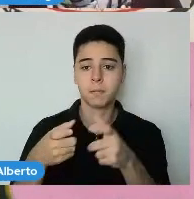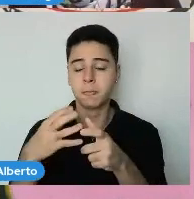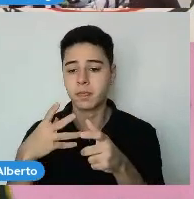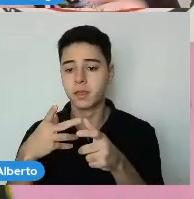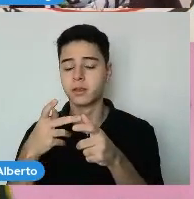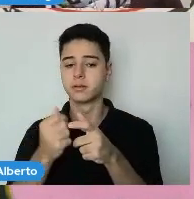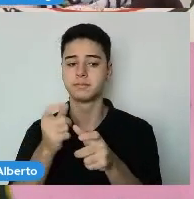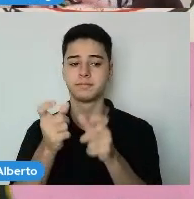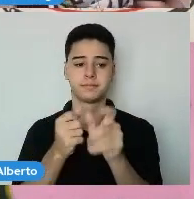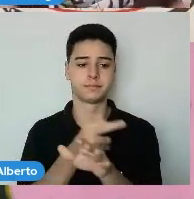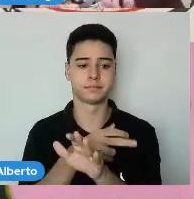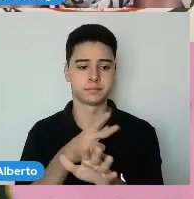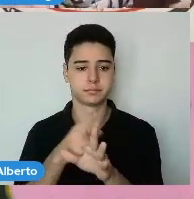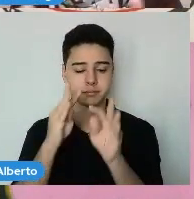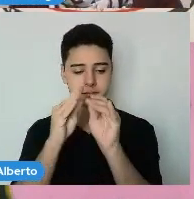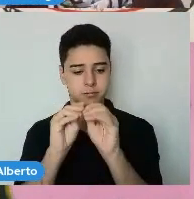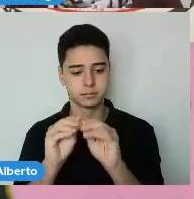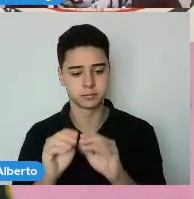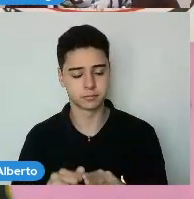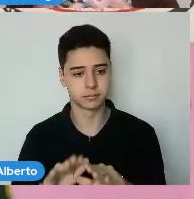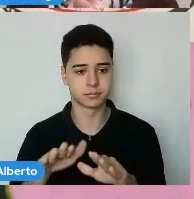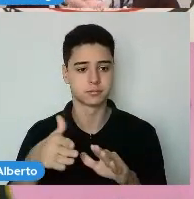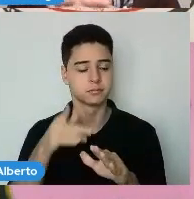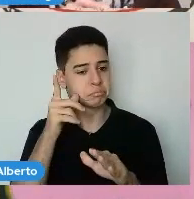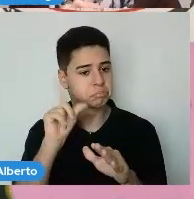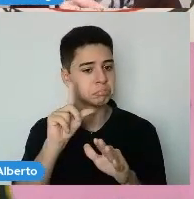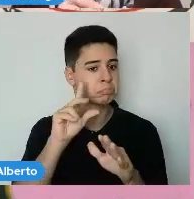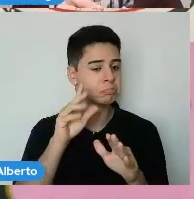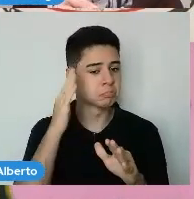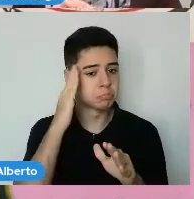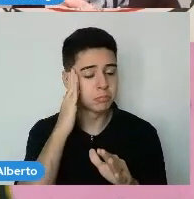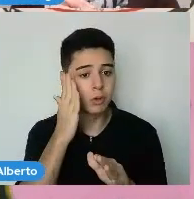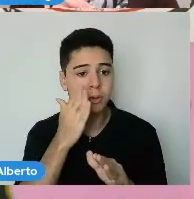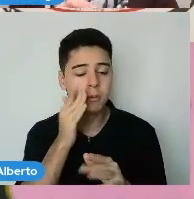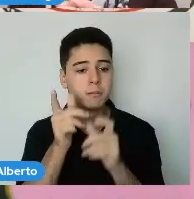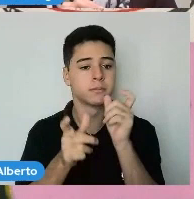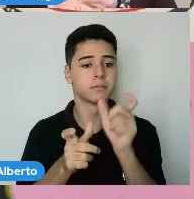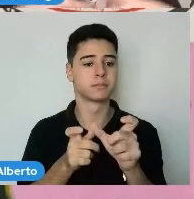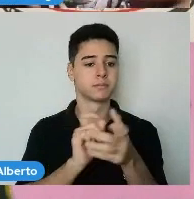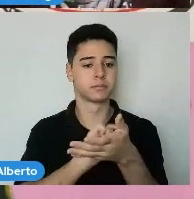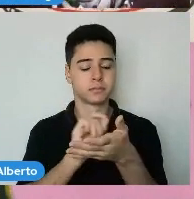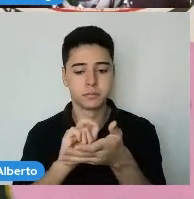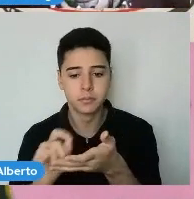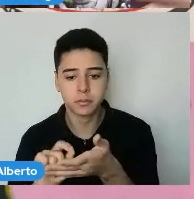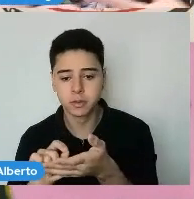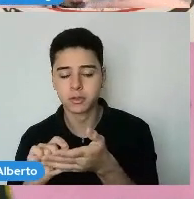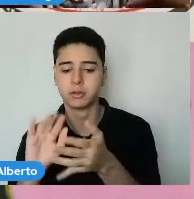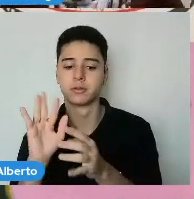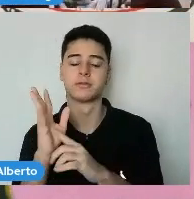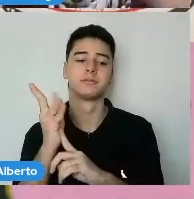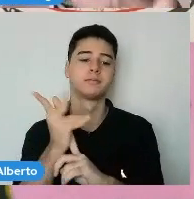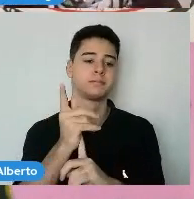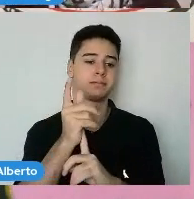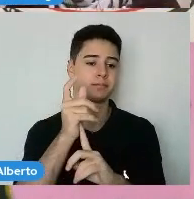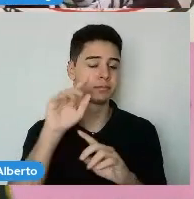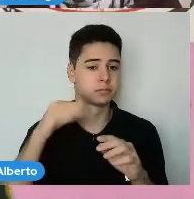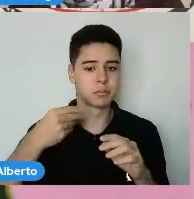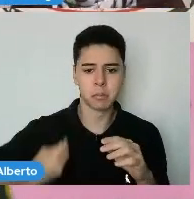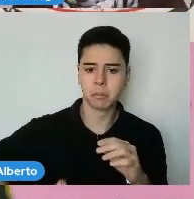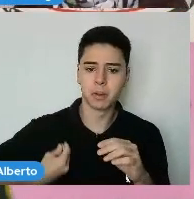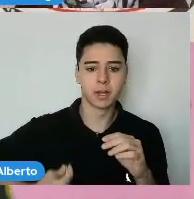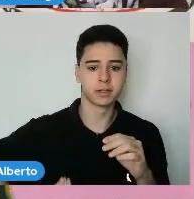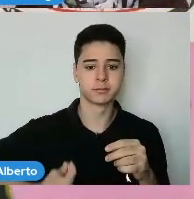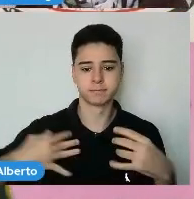chega a se dissolver, assim, você não consegue mais saber quem é o autor daquela obra, né? De tão participativa que